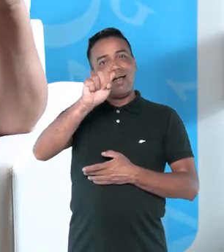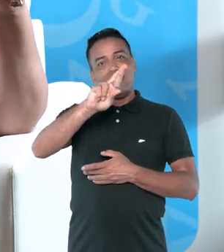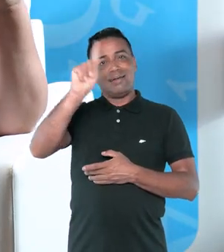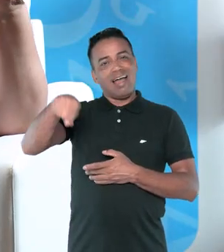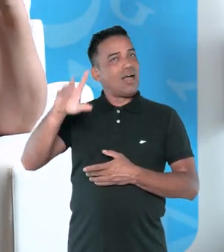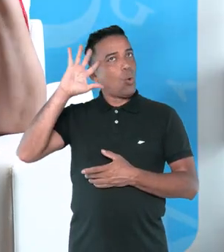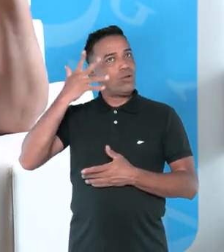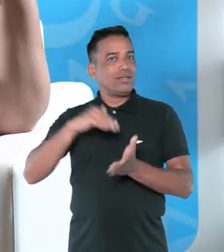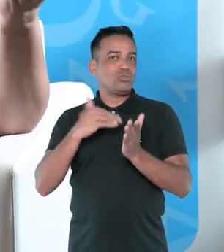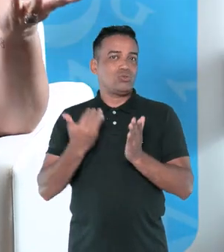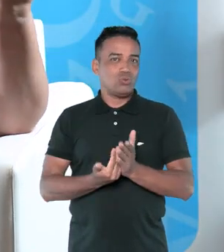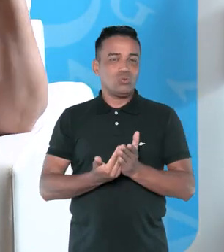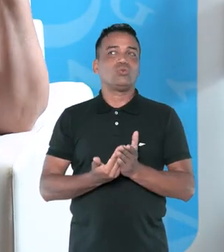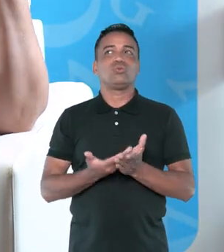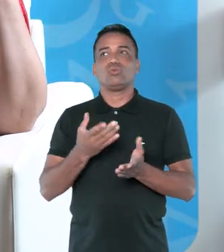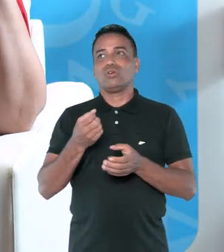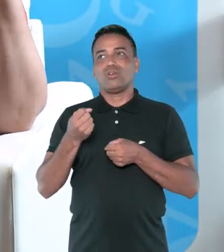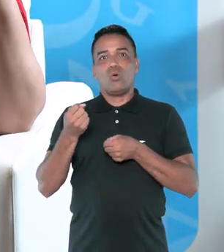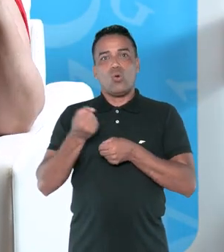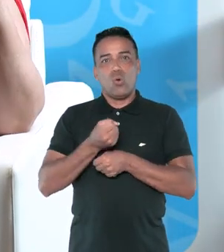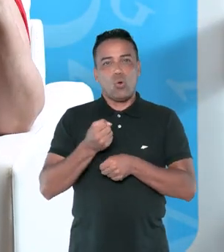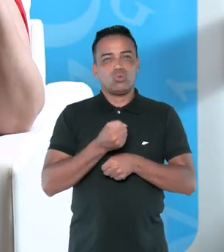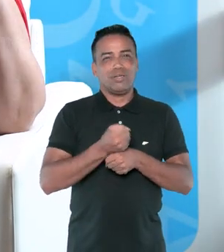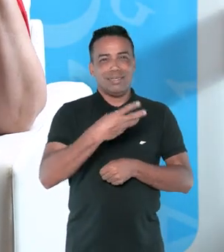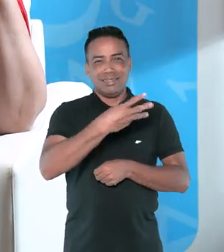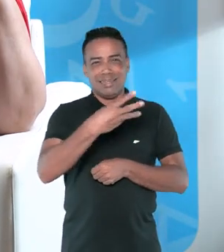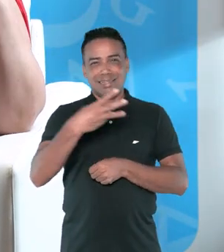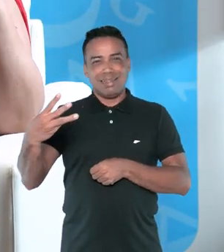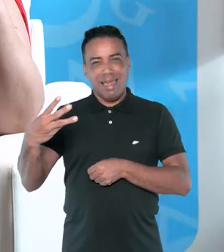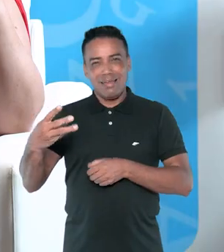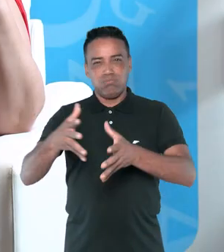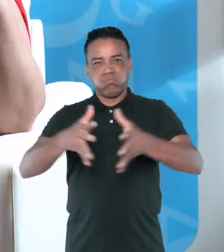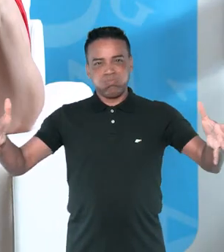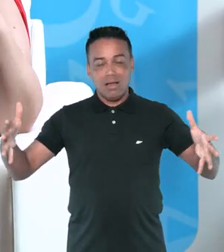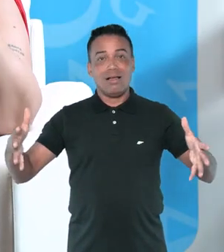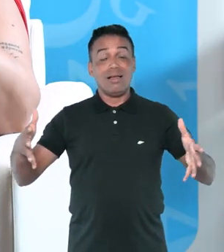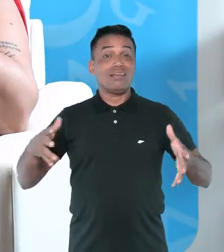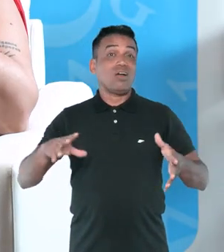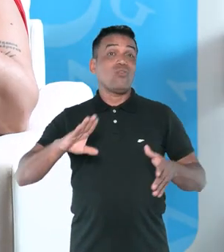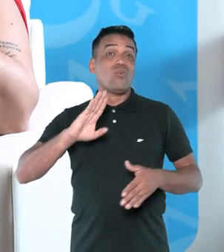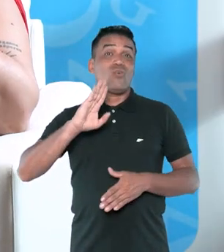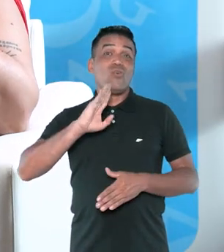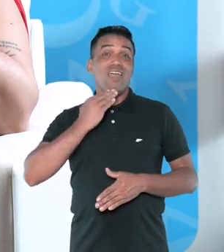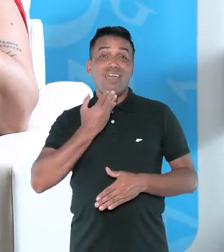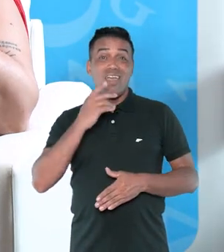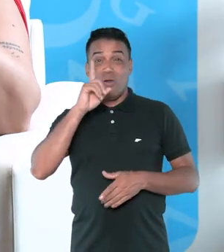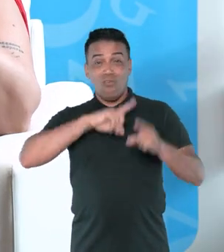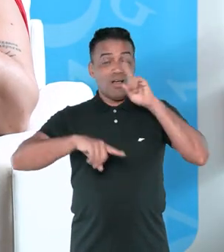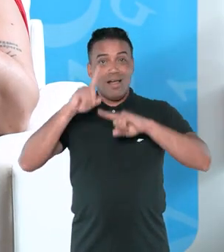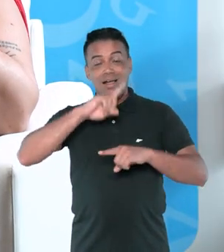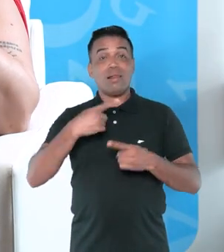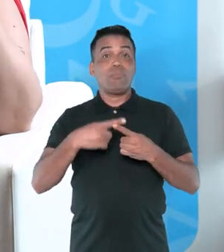história de um Santo Antônio, que eles mandaram construir, um santo de 33 metros, e houve um erro, motivado por